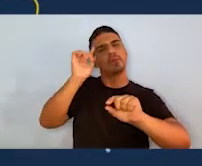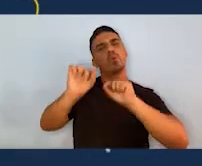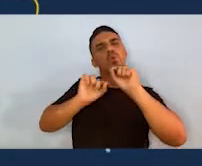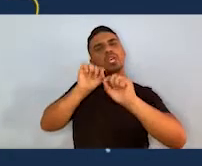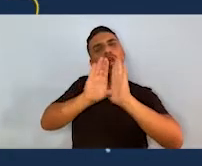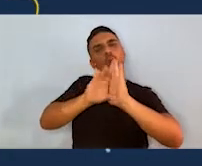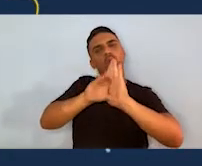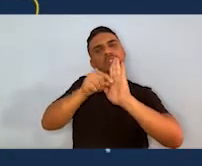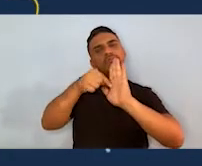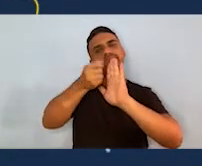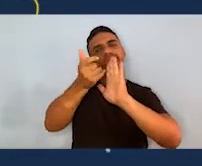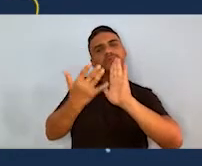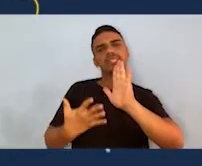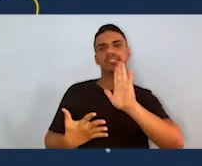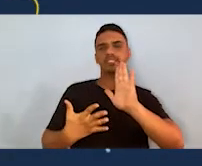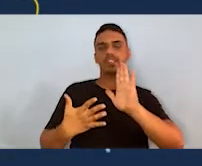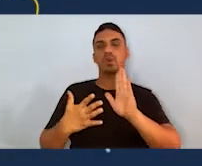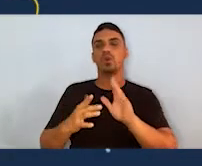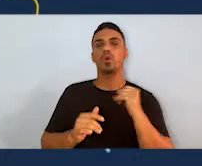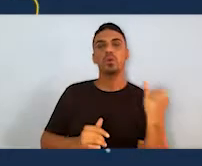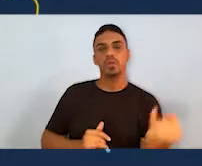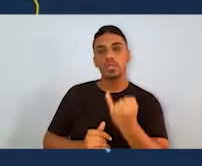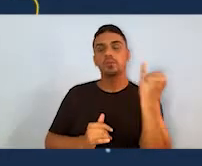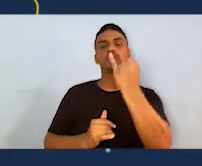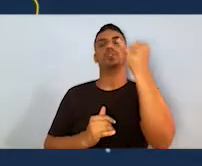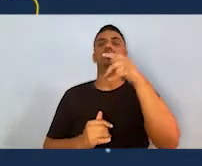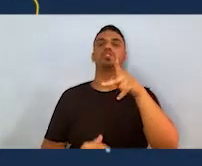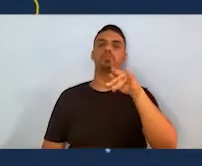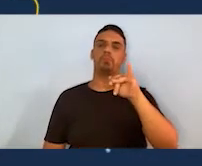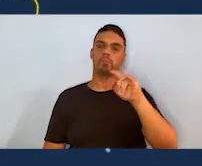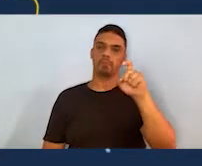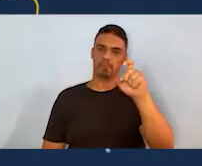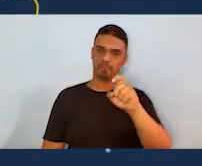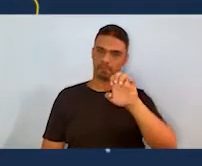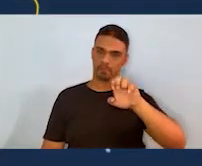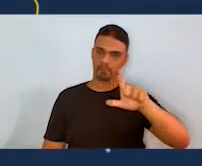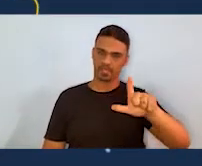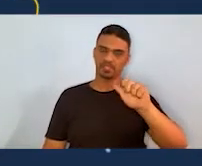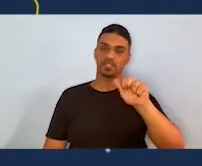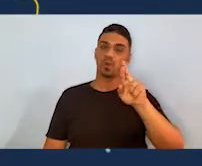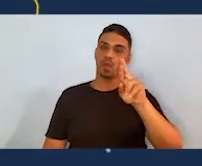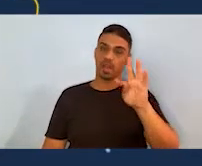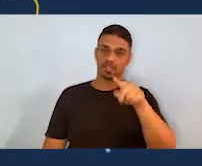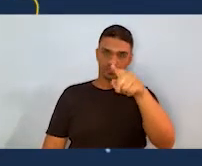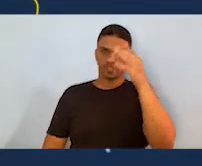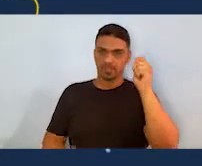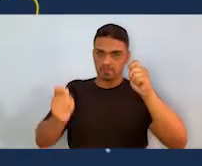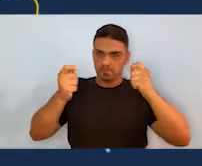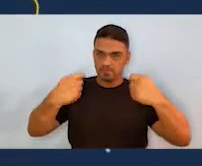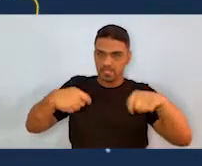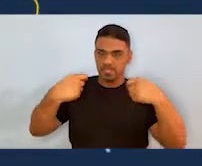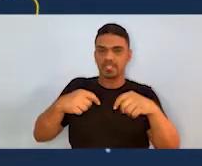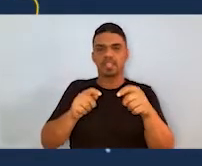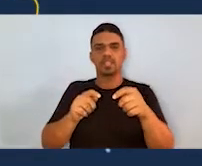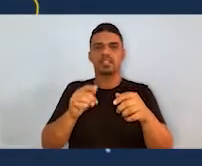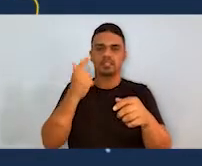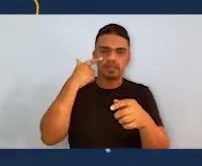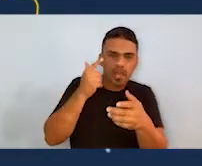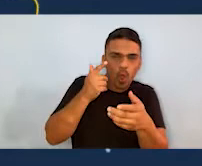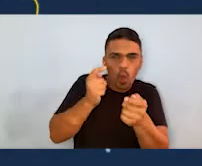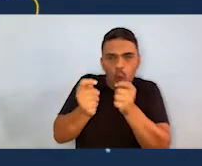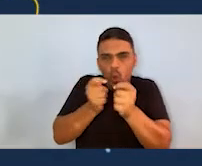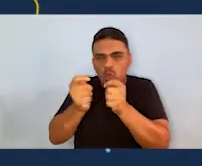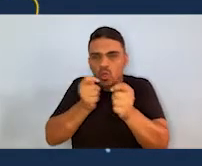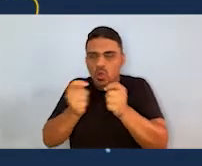fazendo. Né? Então, a coisa mais importante sobre pixel art é entender que ela é uma arte onde você tem controle sobre cada pixel, sendo